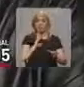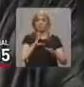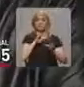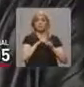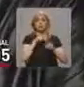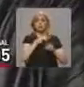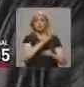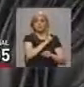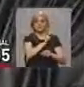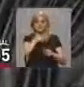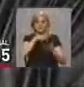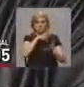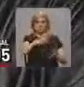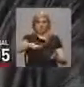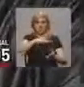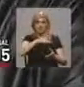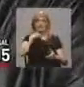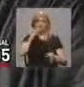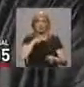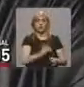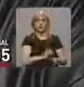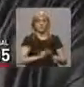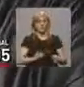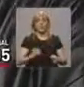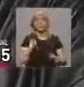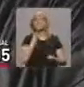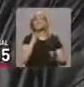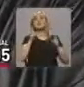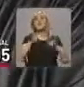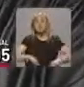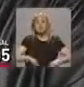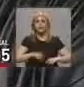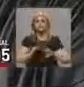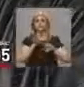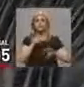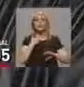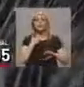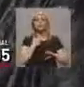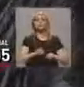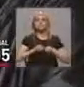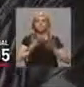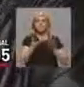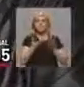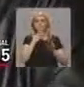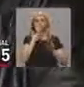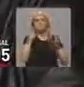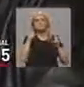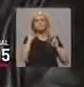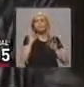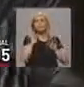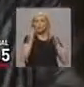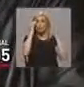bairro, também estava desempregado, a dada altura também estava desempregado, portanto, o que eu limitei foi a reciclar essa